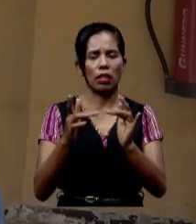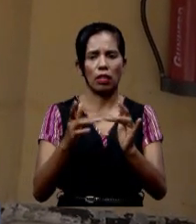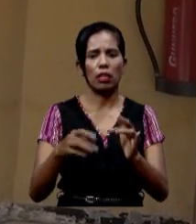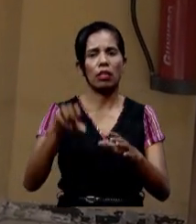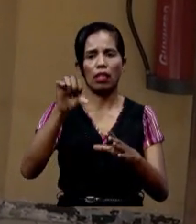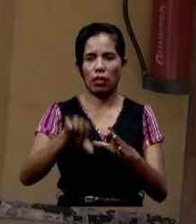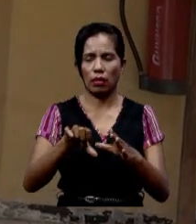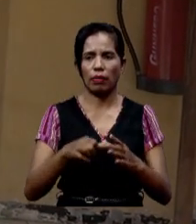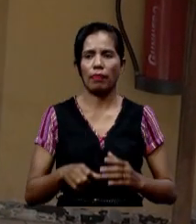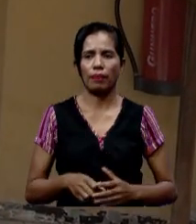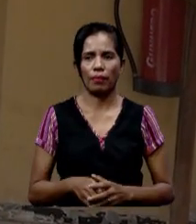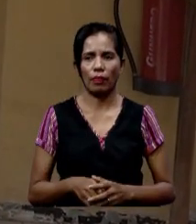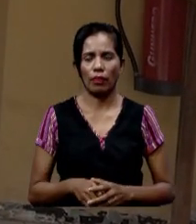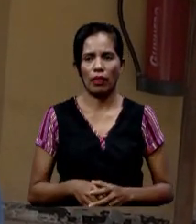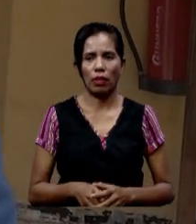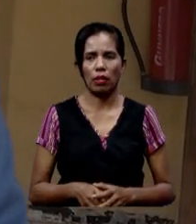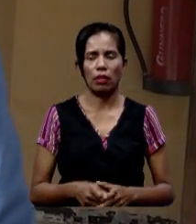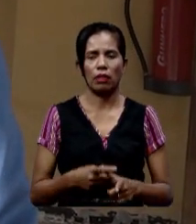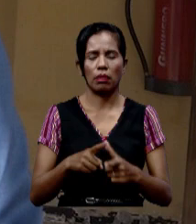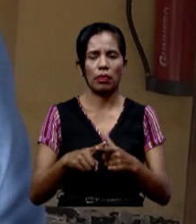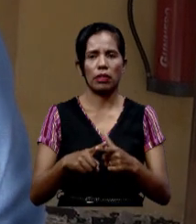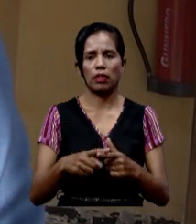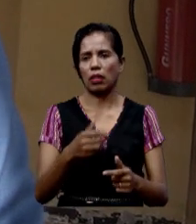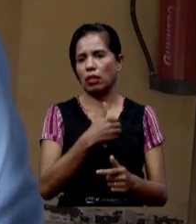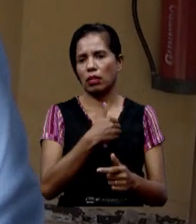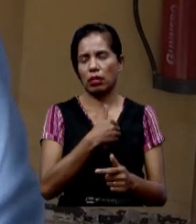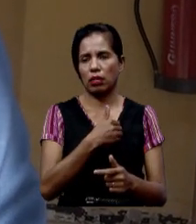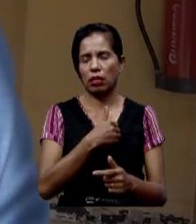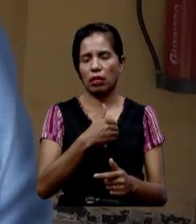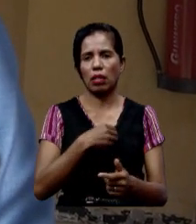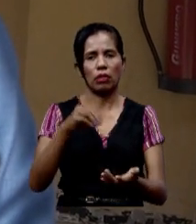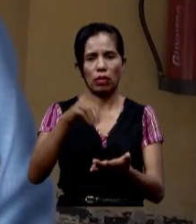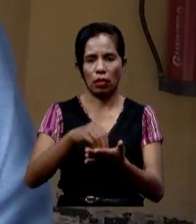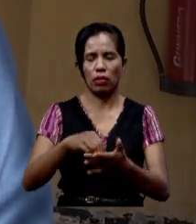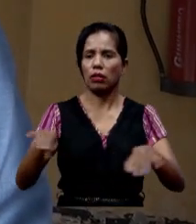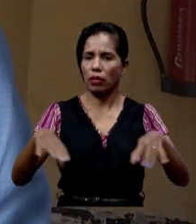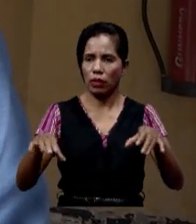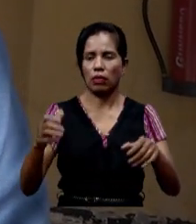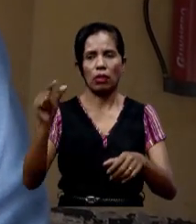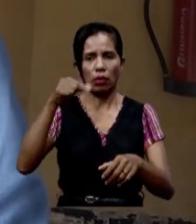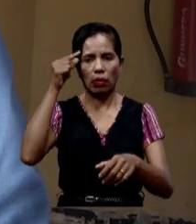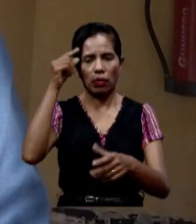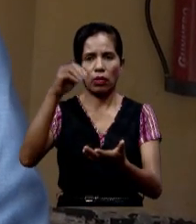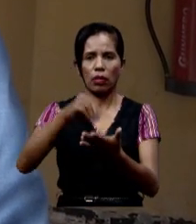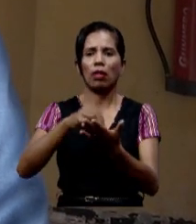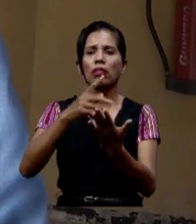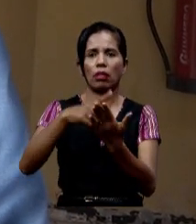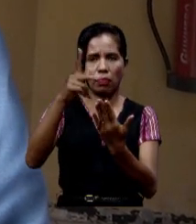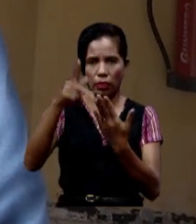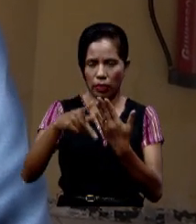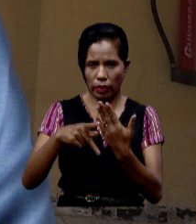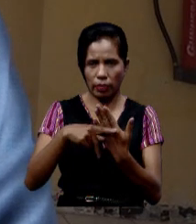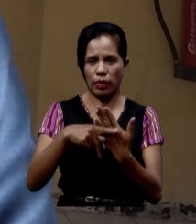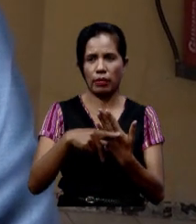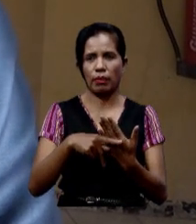mas ou, às vezes lá ia, lá funciona. Sistema na BEMA que governo ia programa